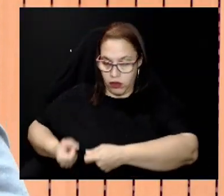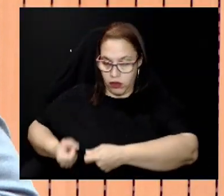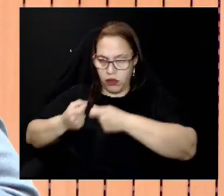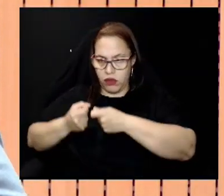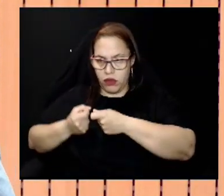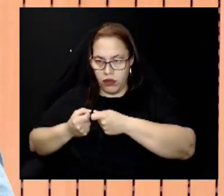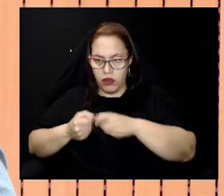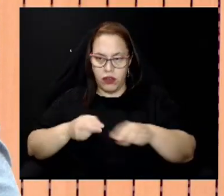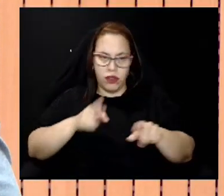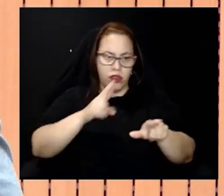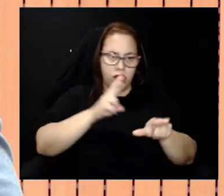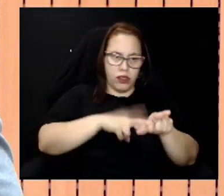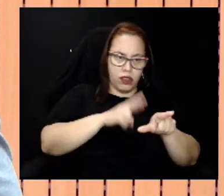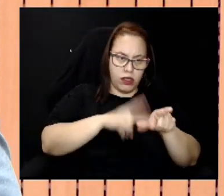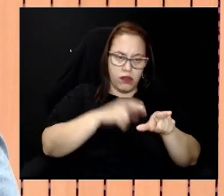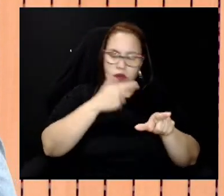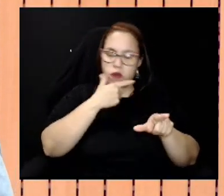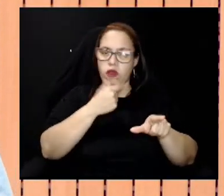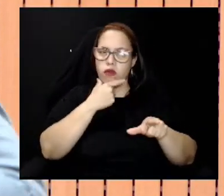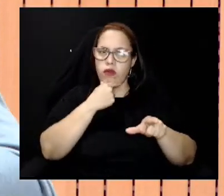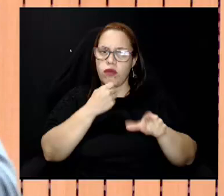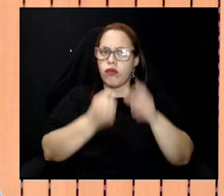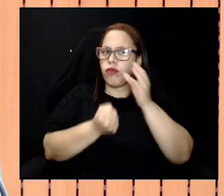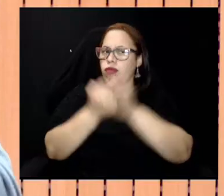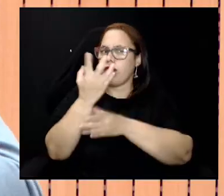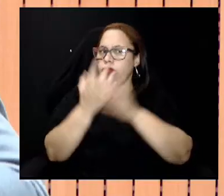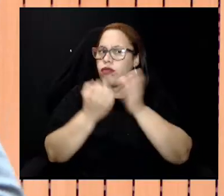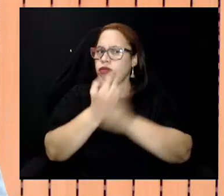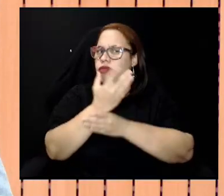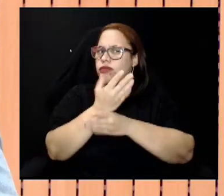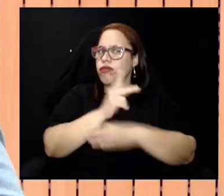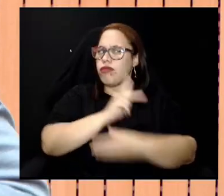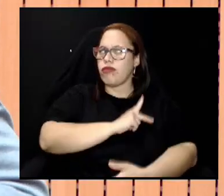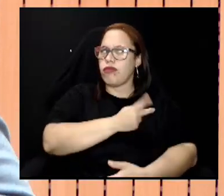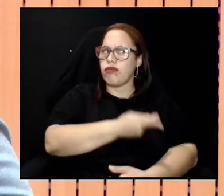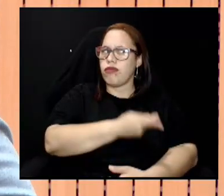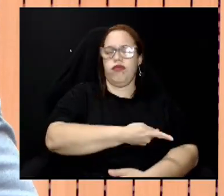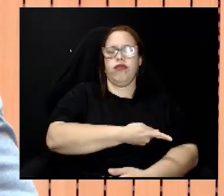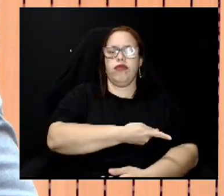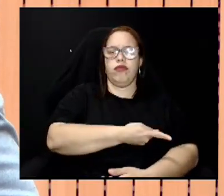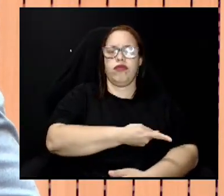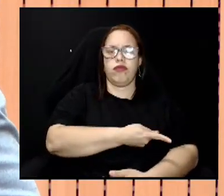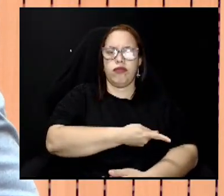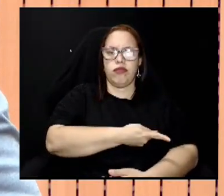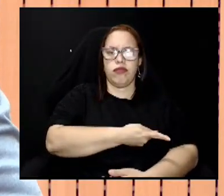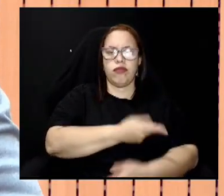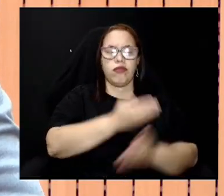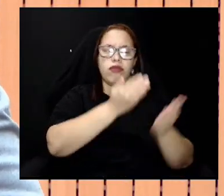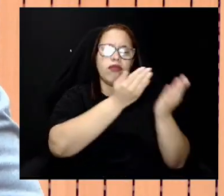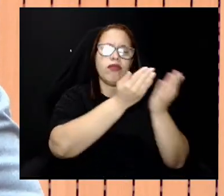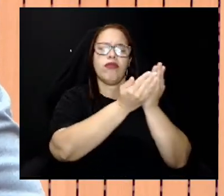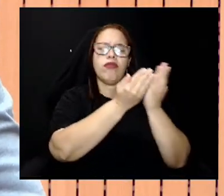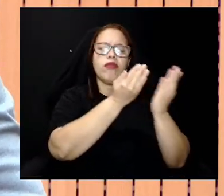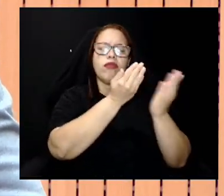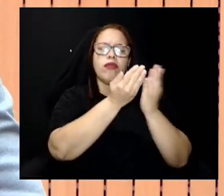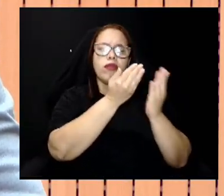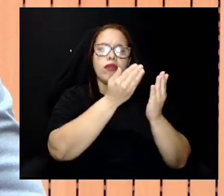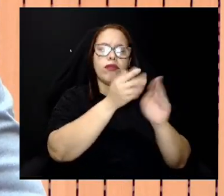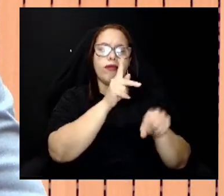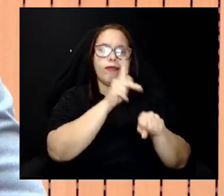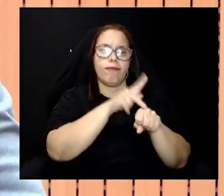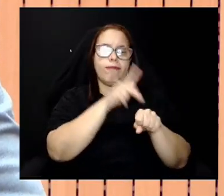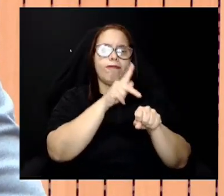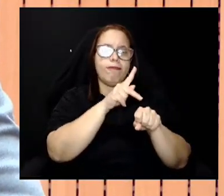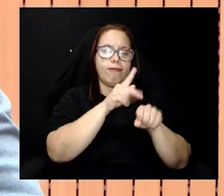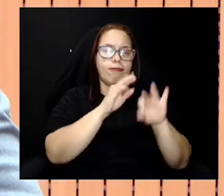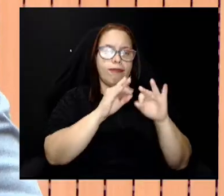nos homens, a gente começa a criar, Paulo, um ambiente que é suspeito porque nós chamamos de predisposição familiar para câncer,